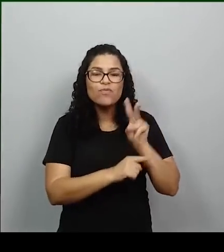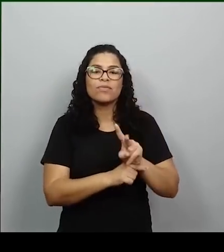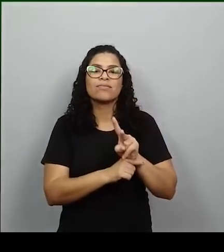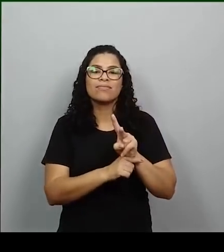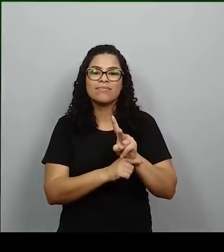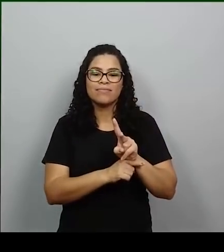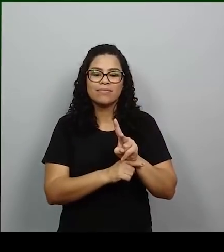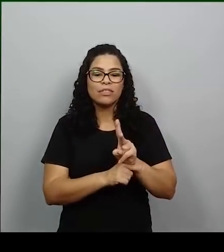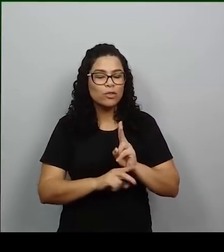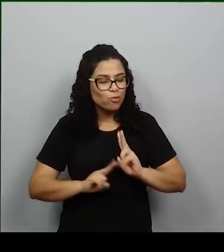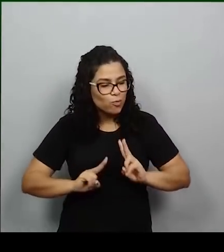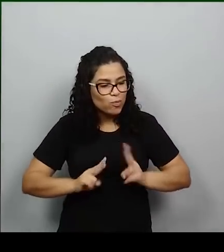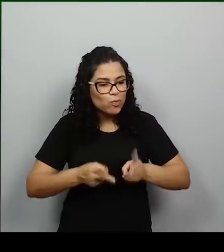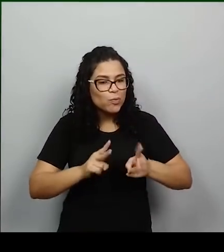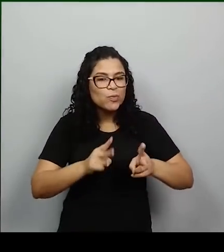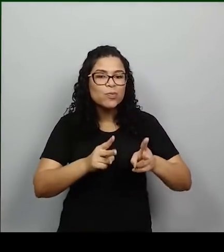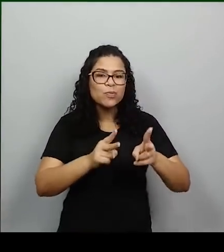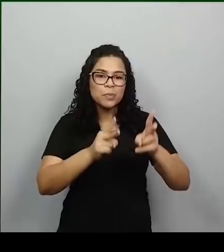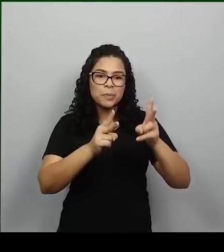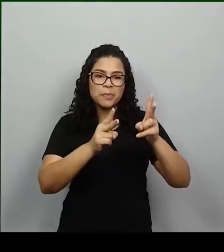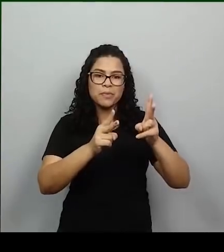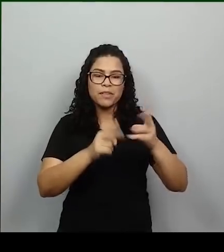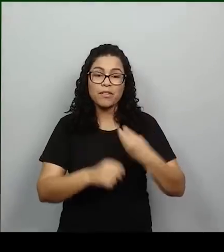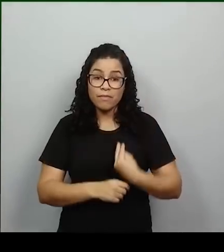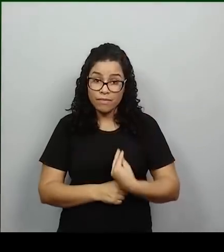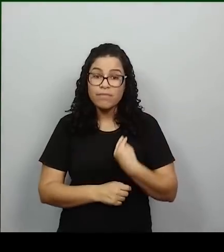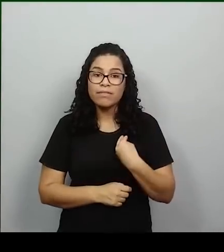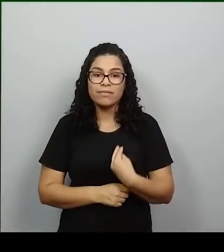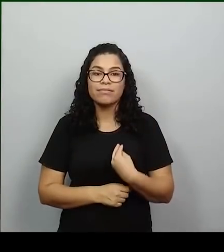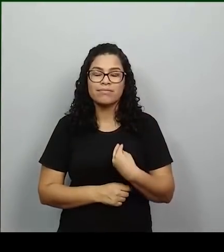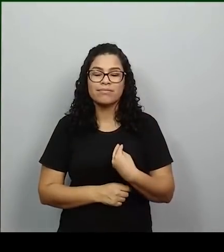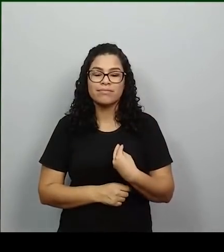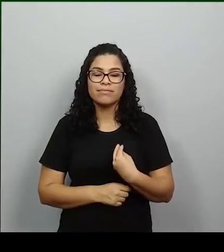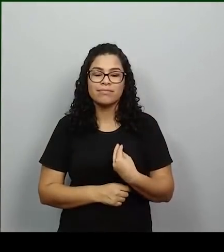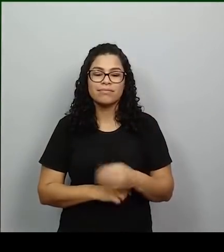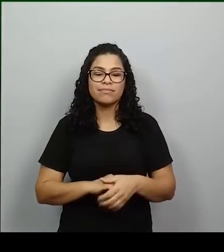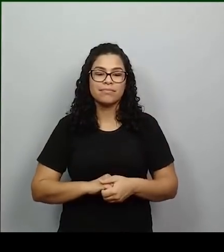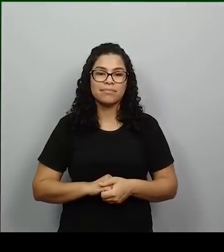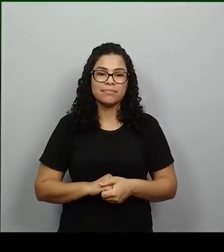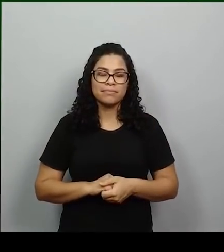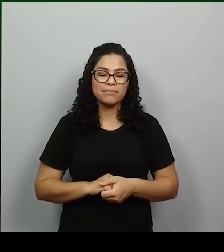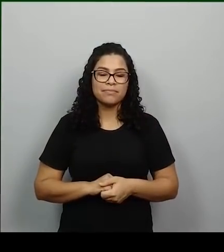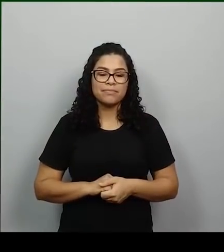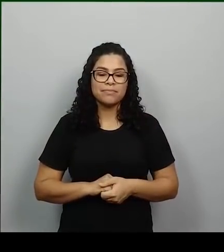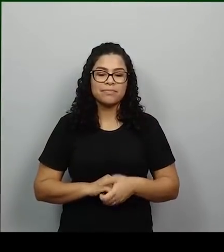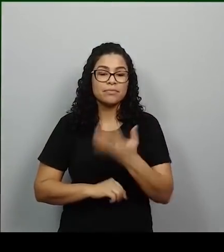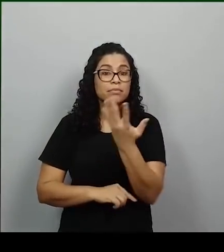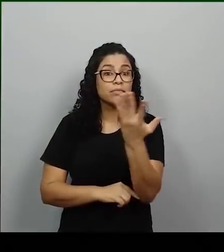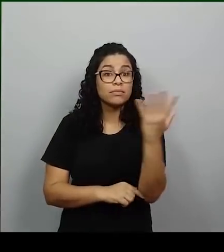De manter as espécies, né? Os tipos de plantas vivos e a natureza